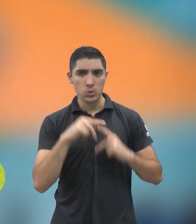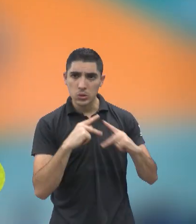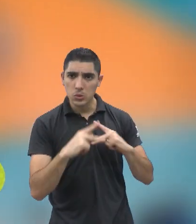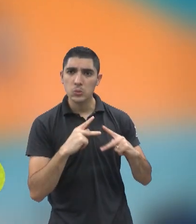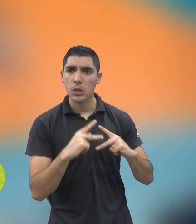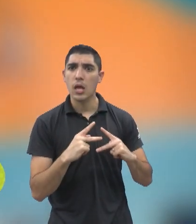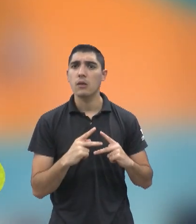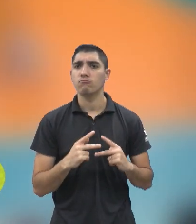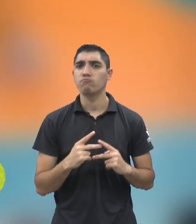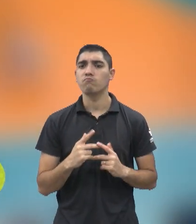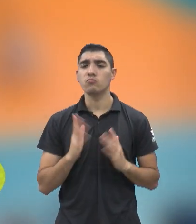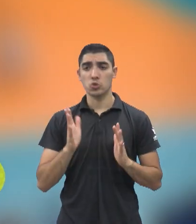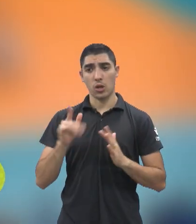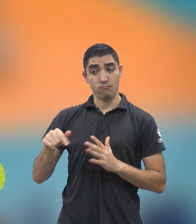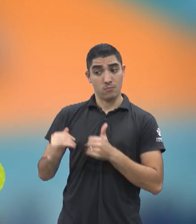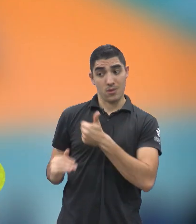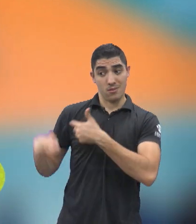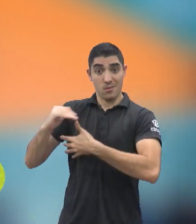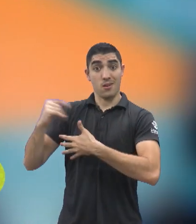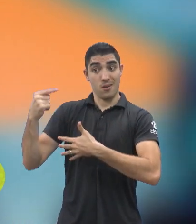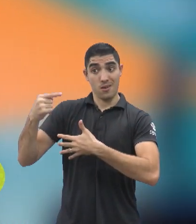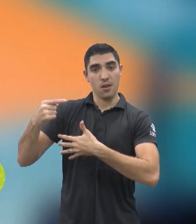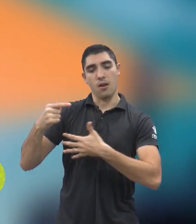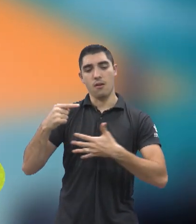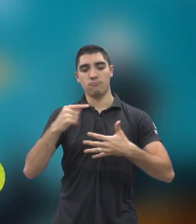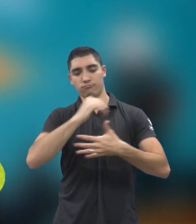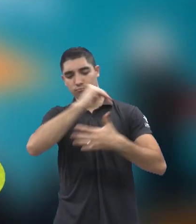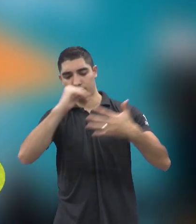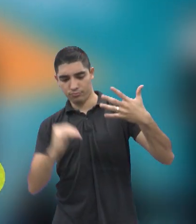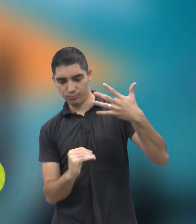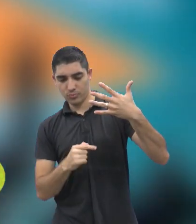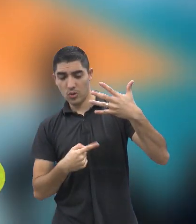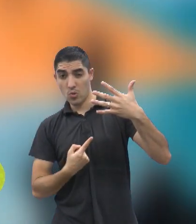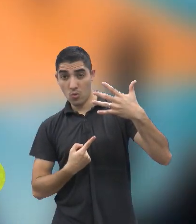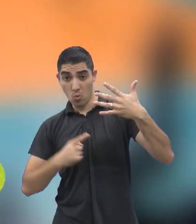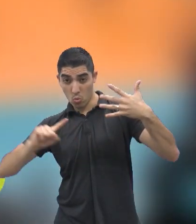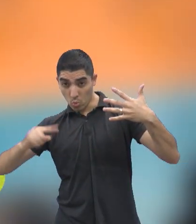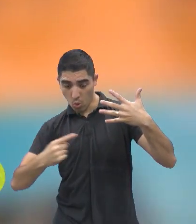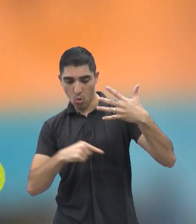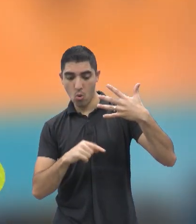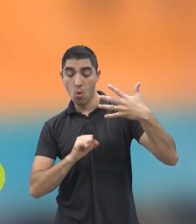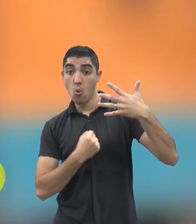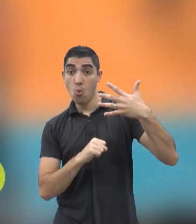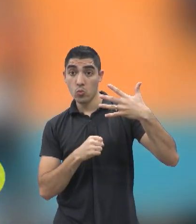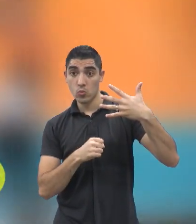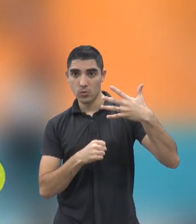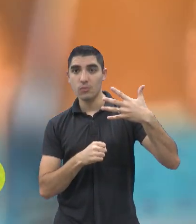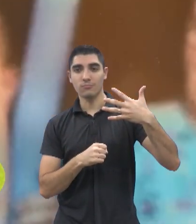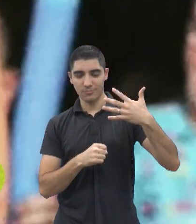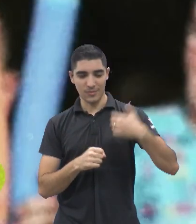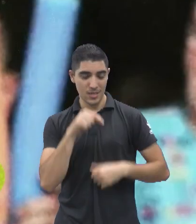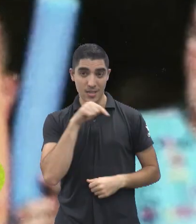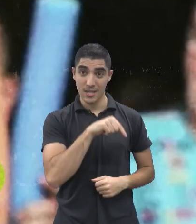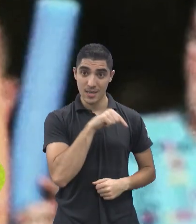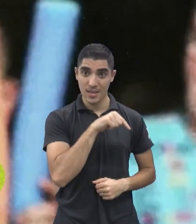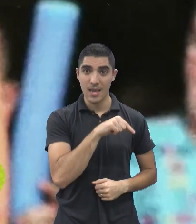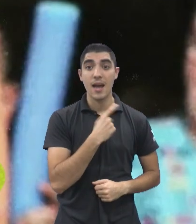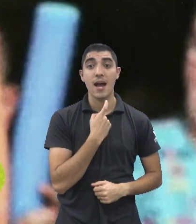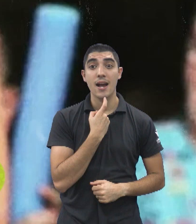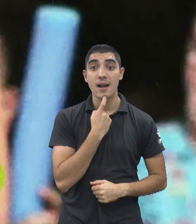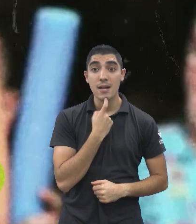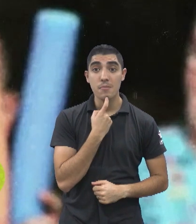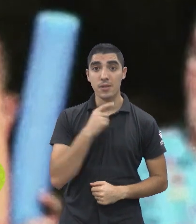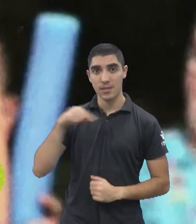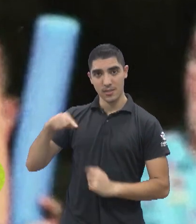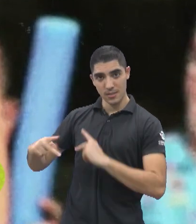São José, como líder, enfrentaria o 8º colocado, que naquela oportunidade era o Campinas. As atenções também se